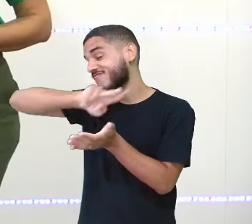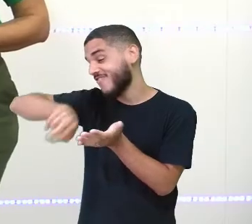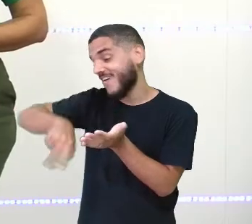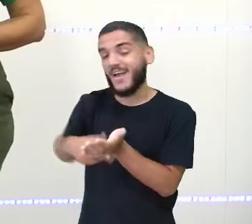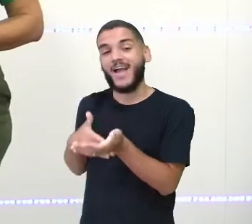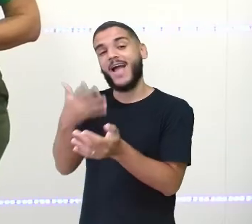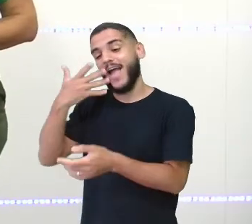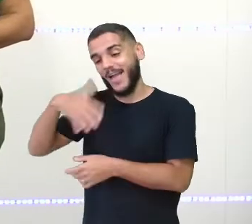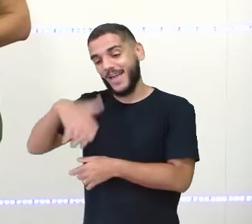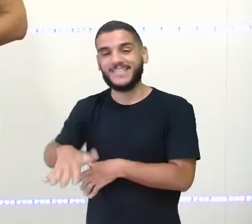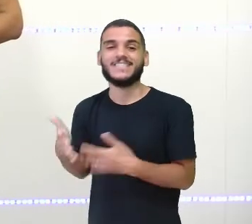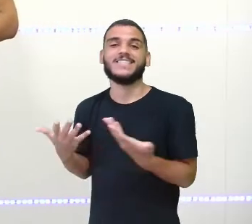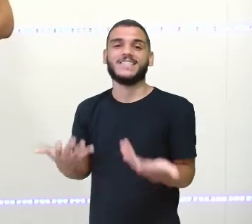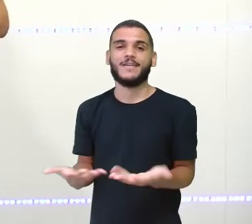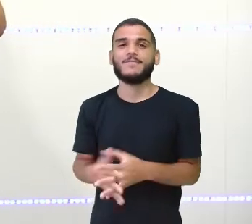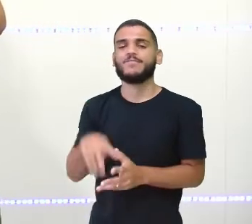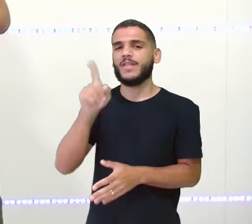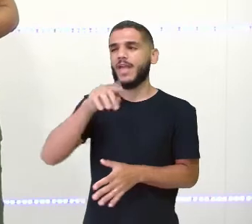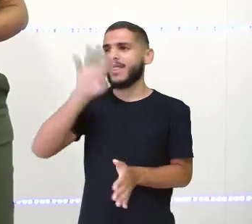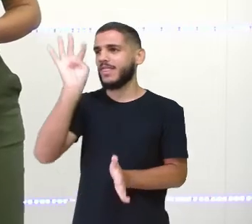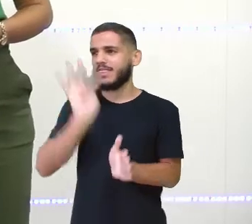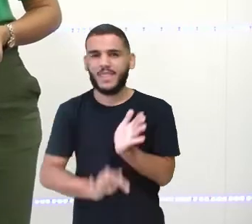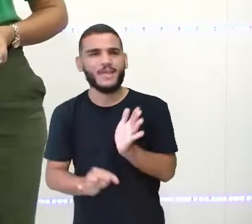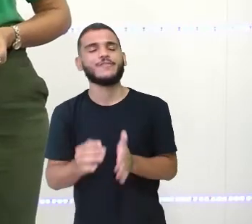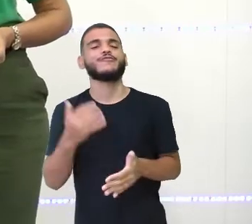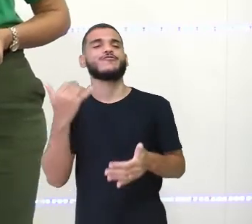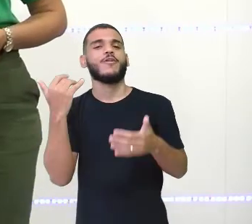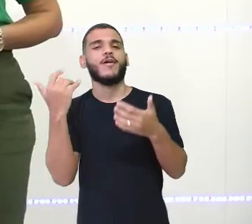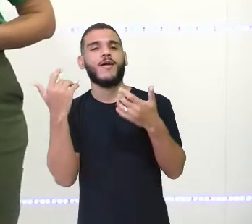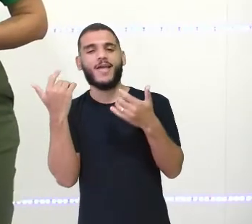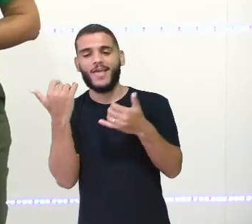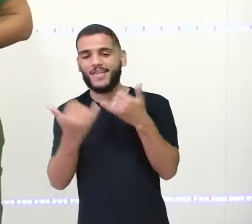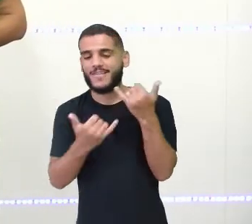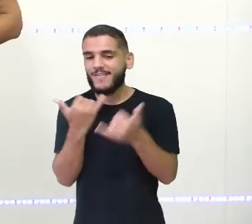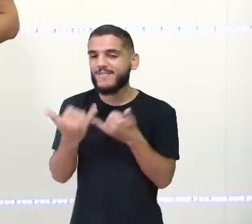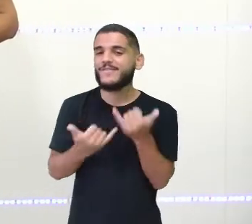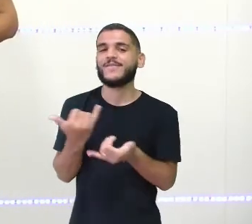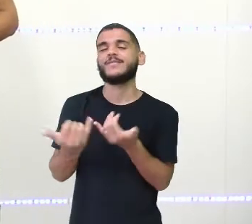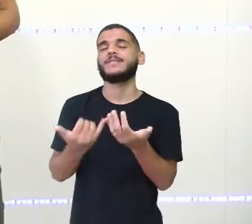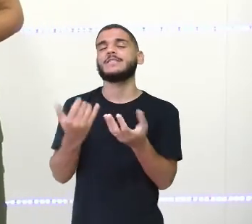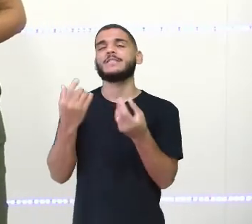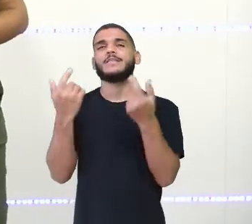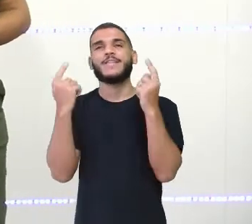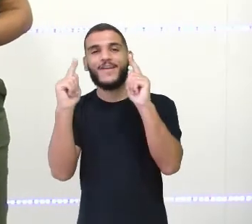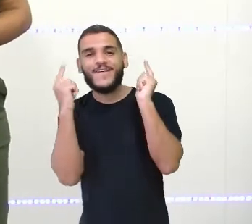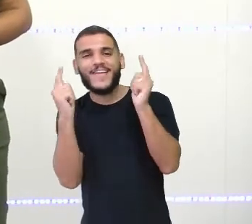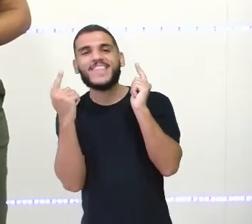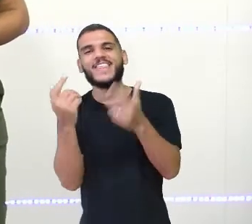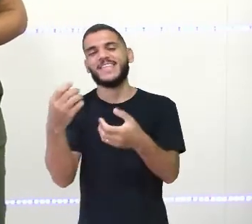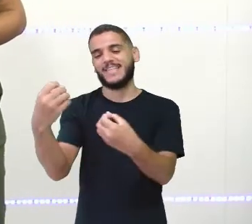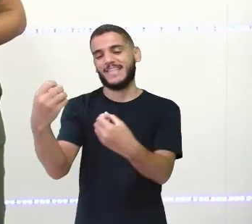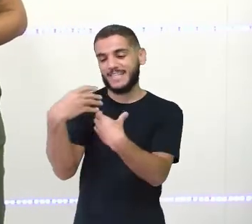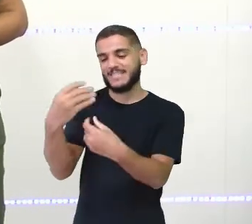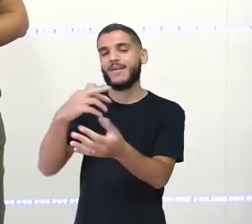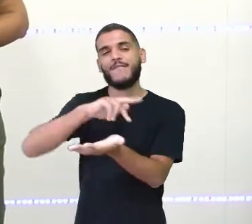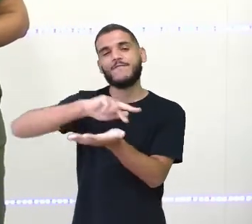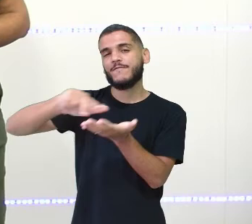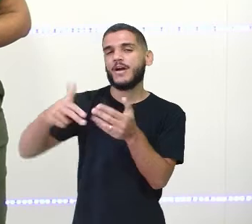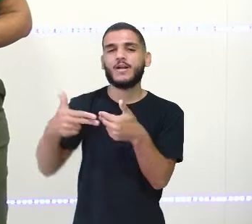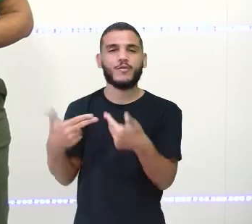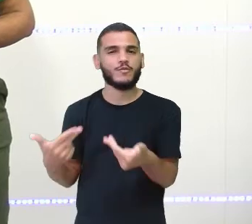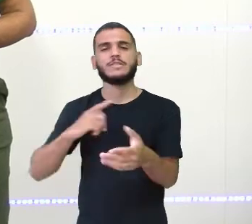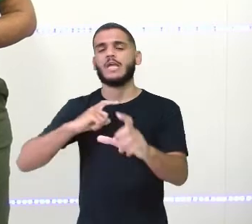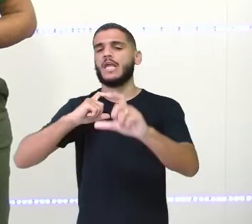eu também lia bastante. E são textos bem divertidos, não é? E que trazem muito ensinamento também, viu? Tem texto,